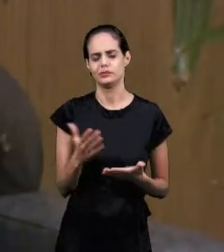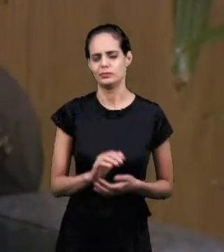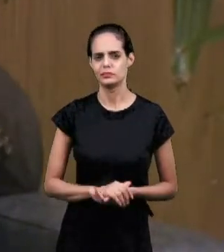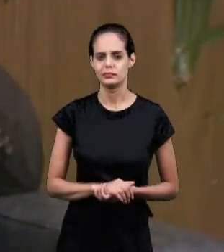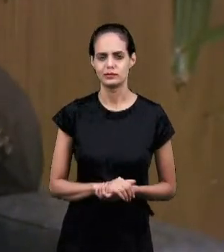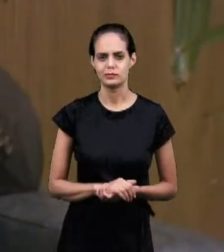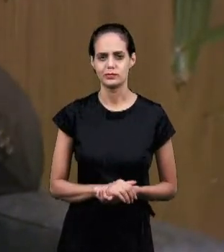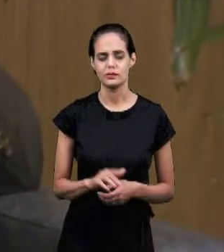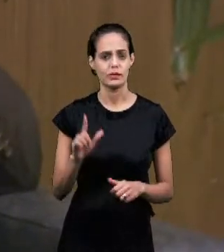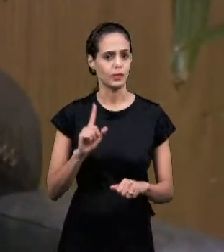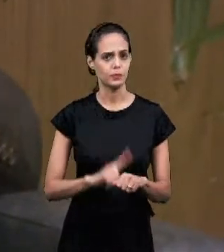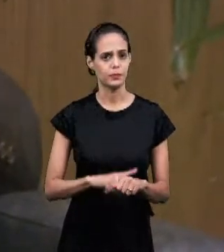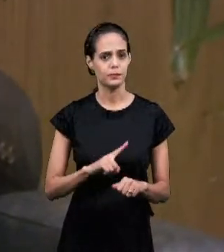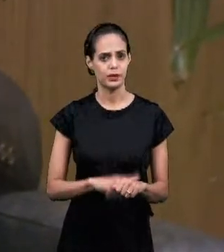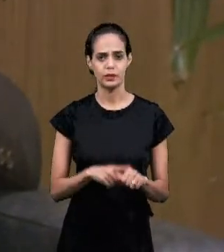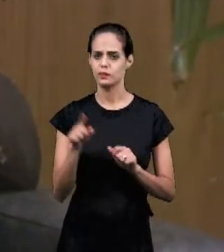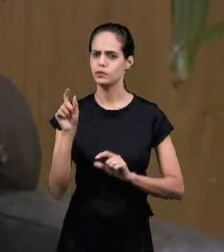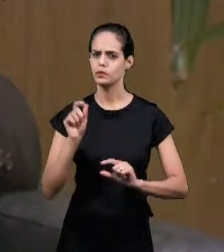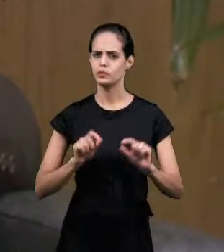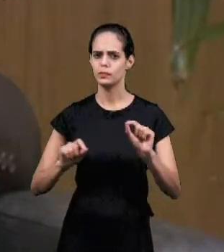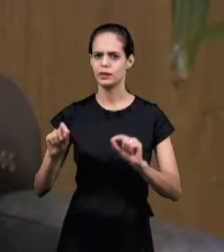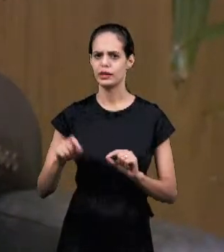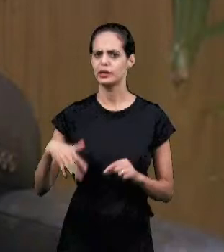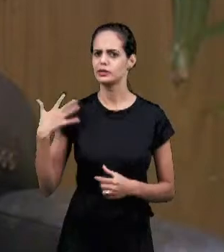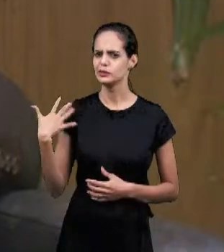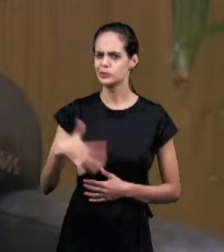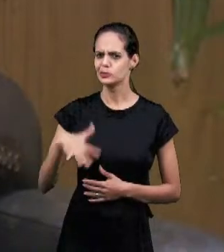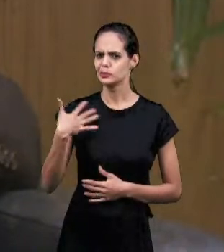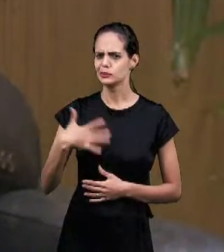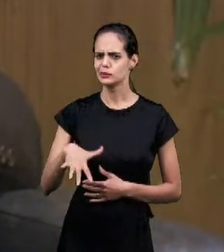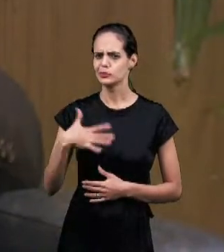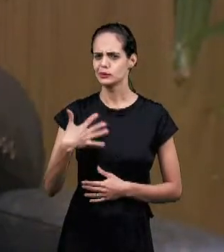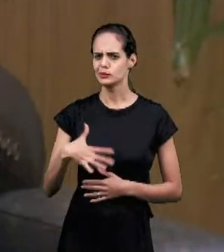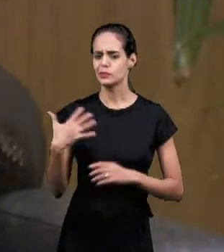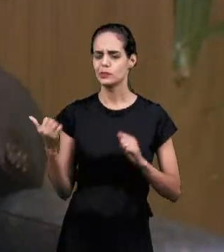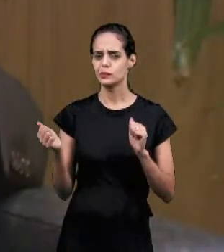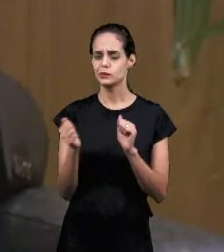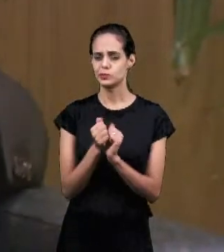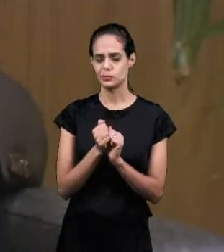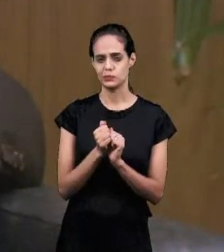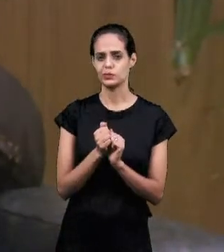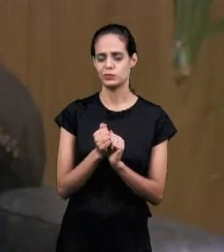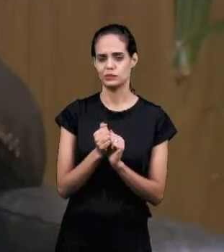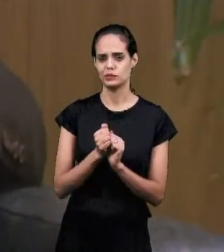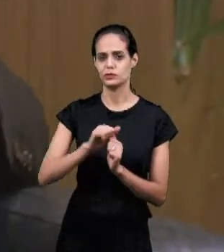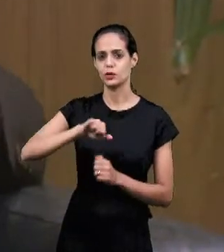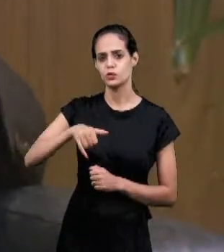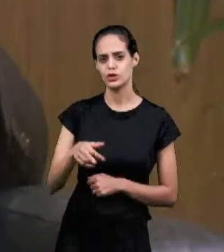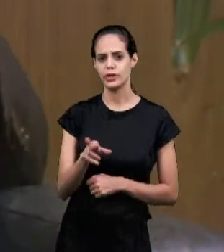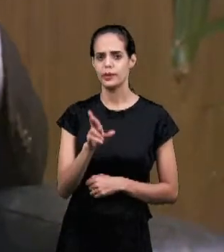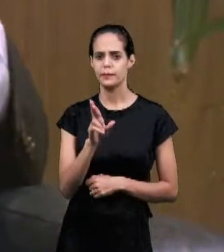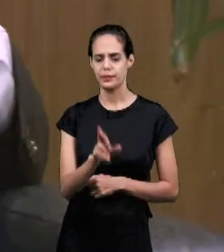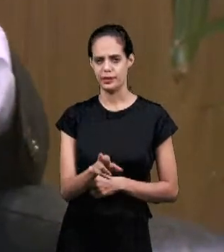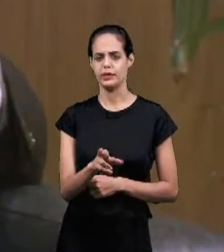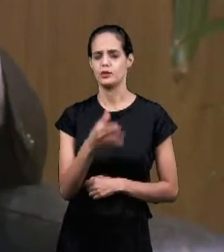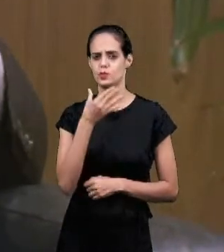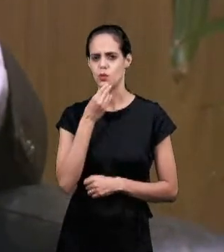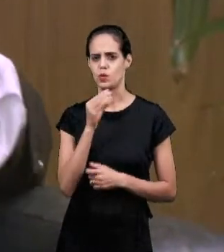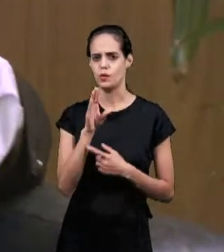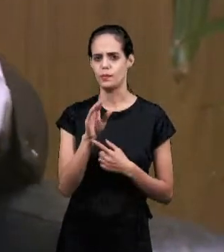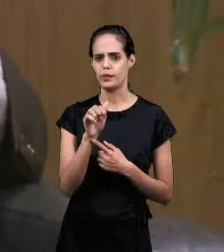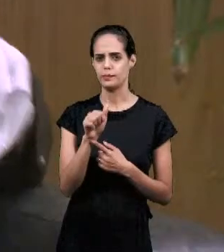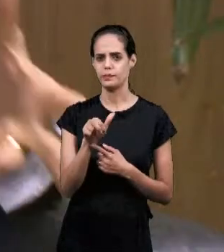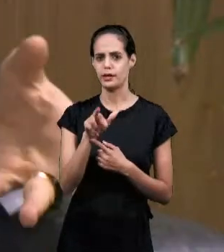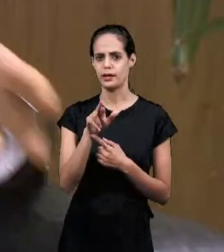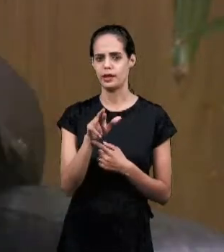Mas é uma situação seguinte. Ele sofreu muito. Ele acompanhou Jeremias em todo o ministério dele, as profecias, o sofrimento de Jeremias. Ele